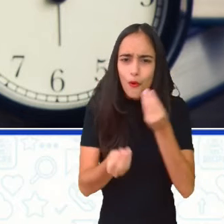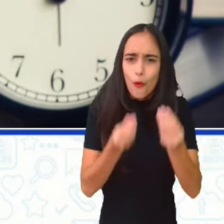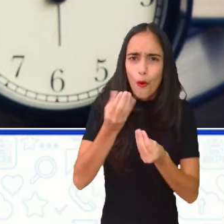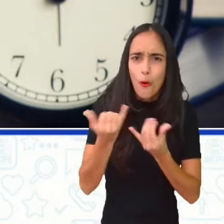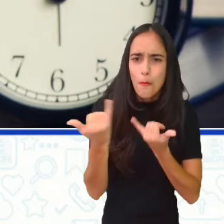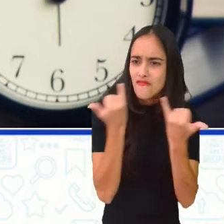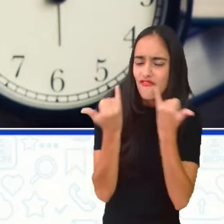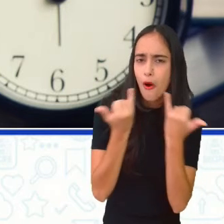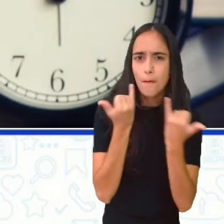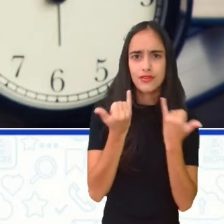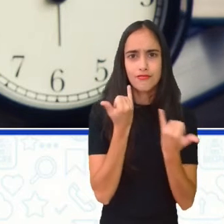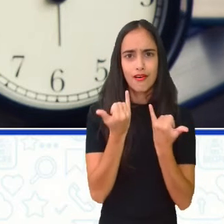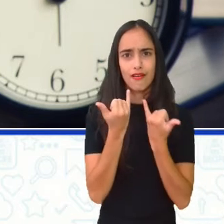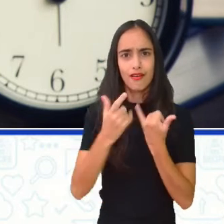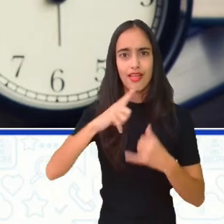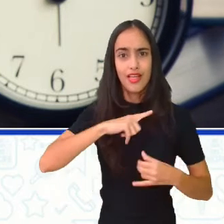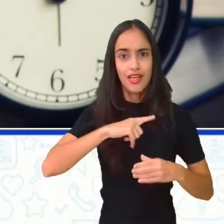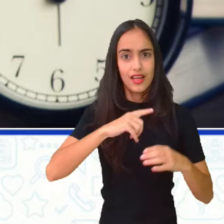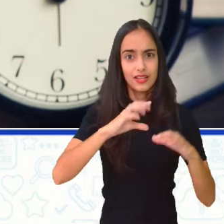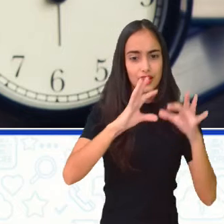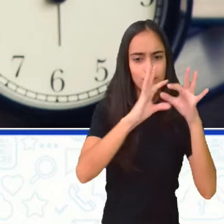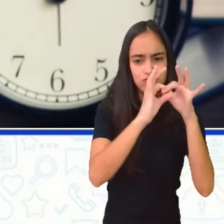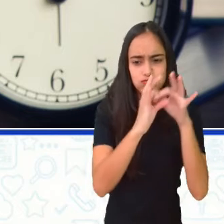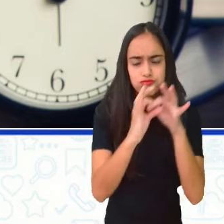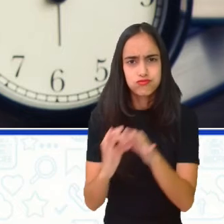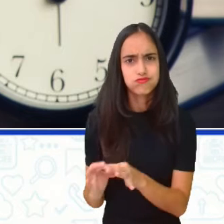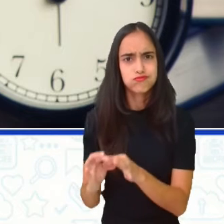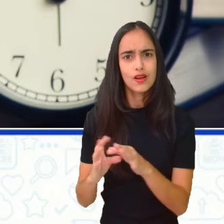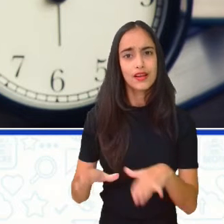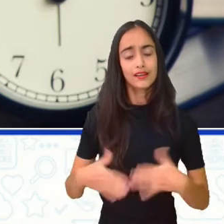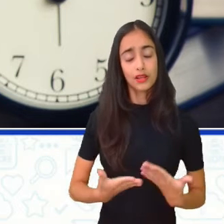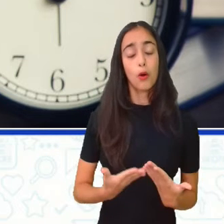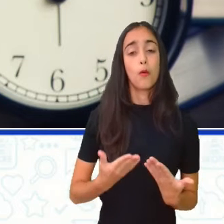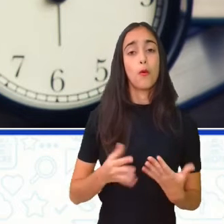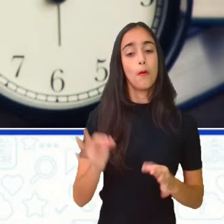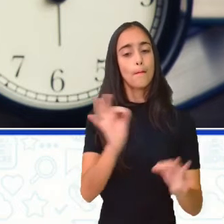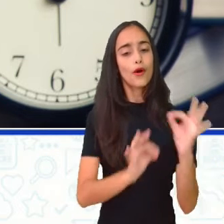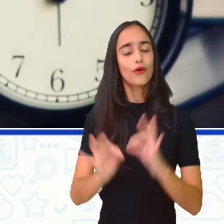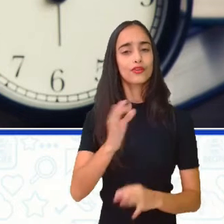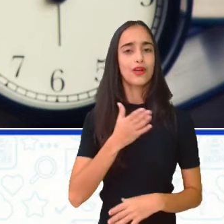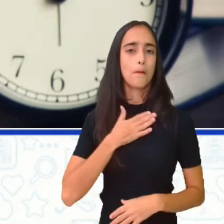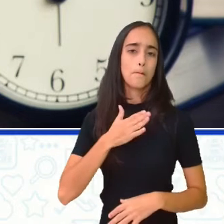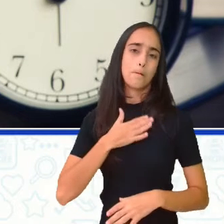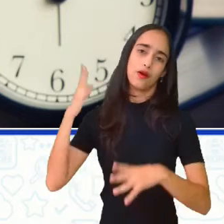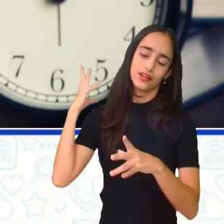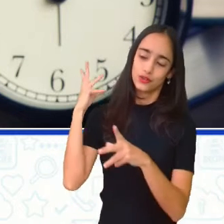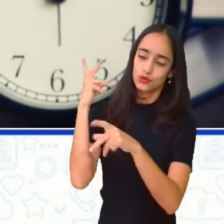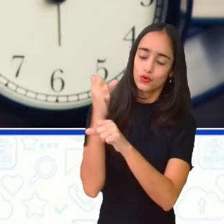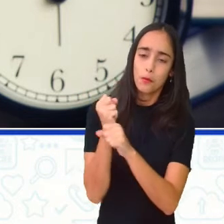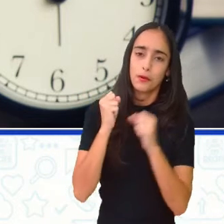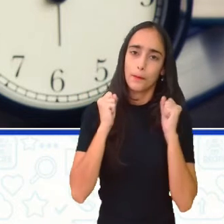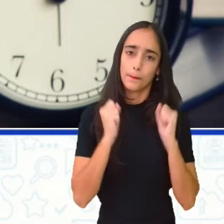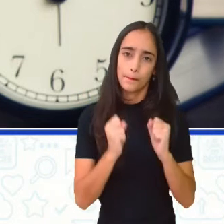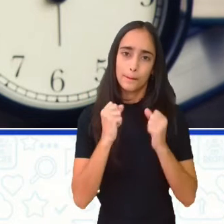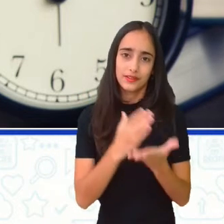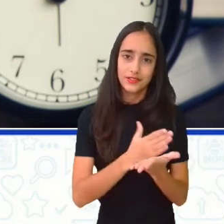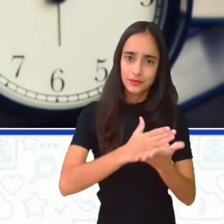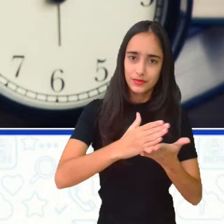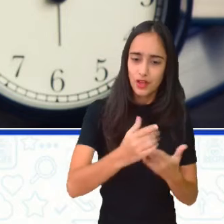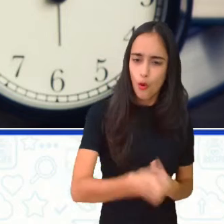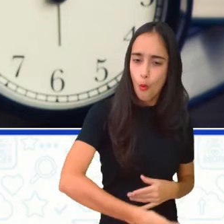e vai fazendo esse círculo. Então, para organizar isso no meu resumo, eu posso partir de um